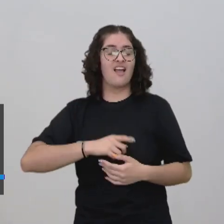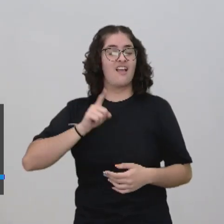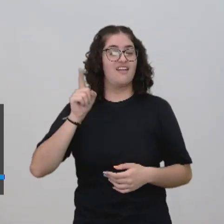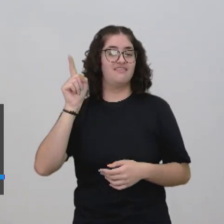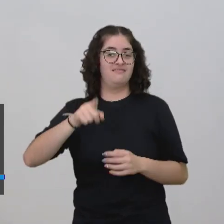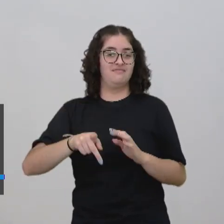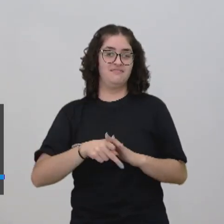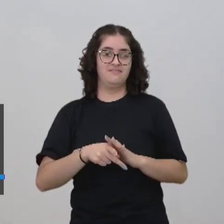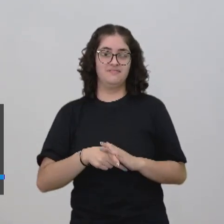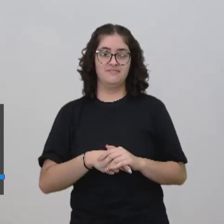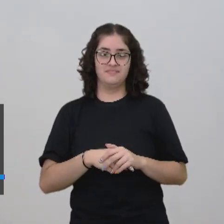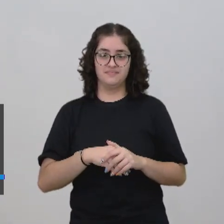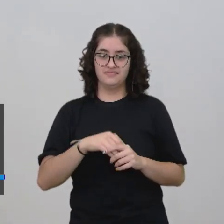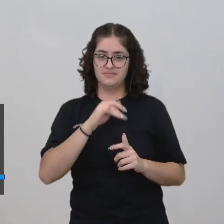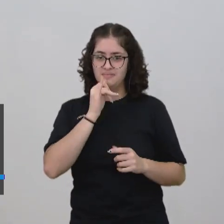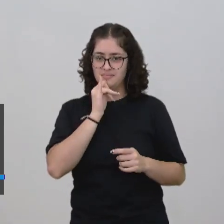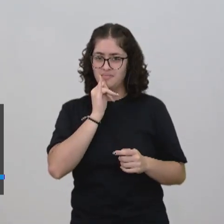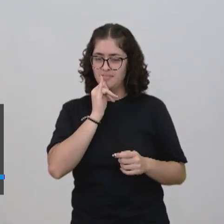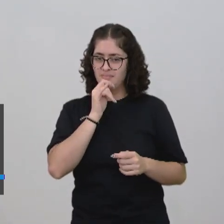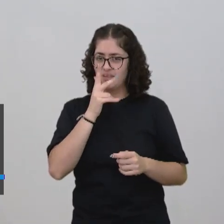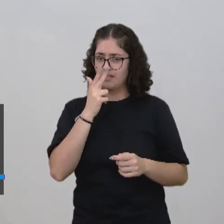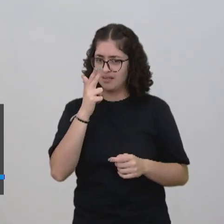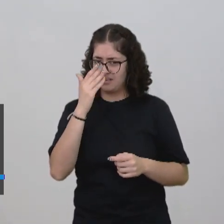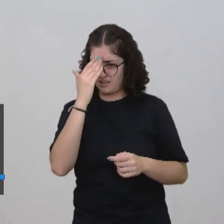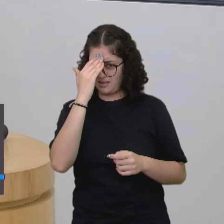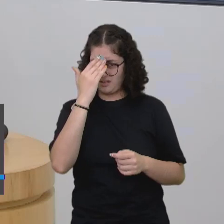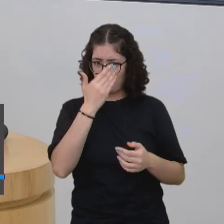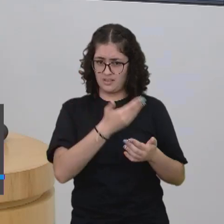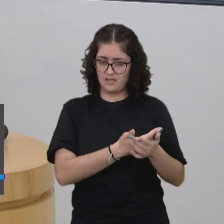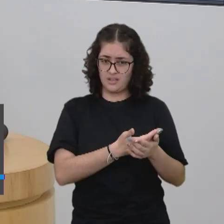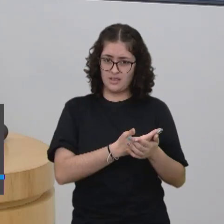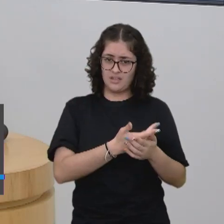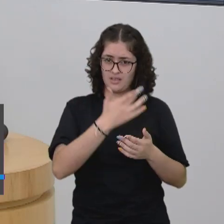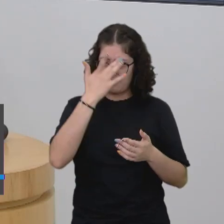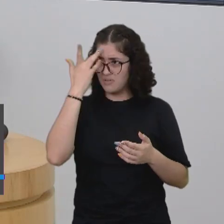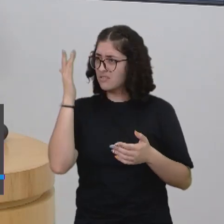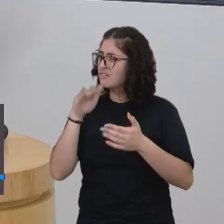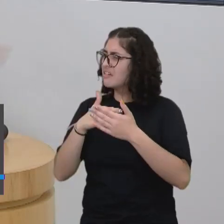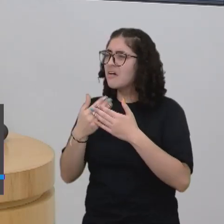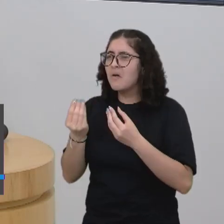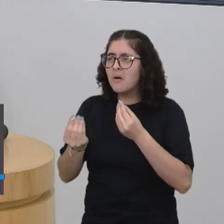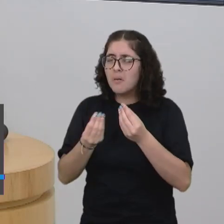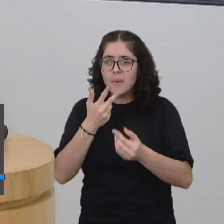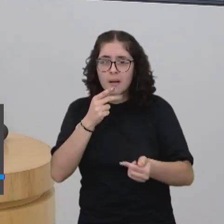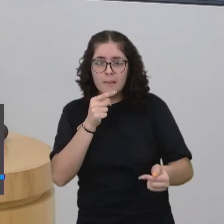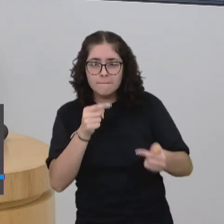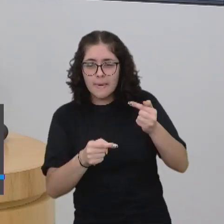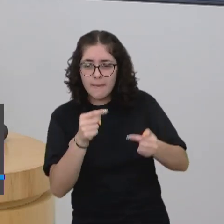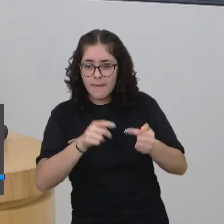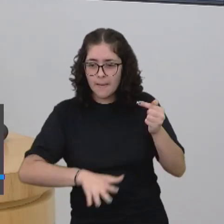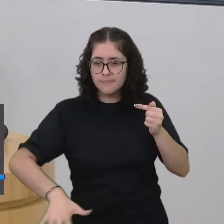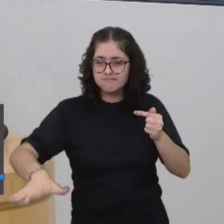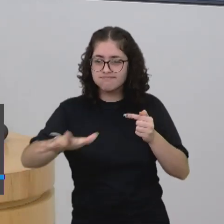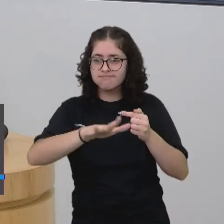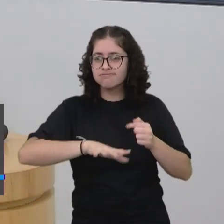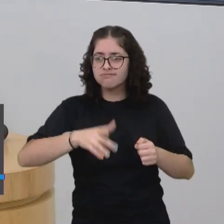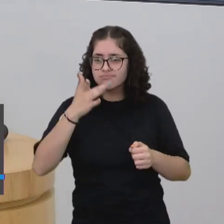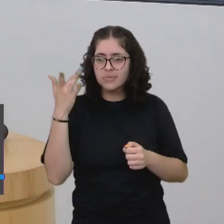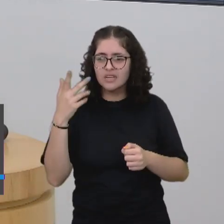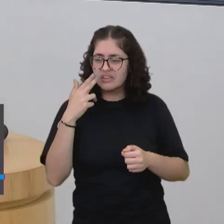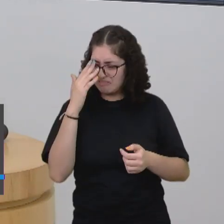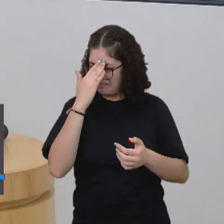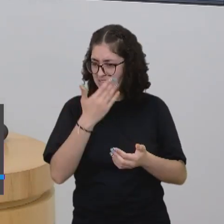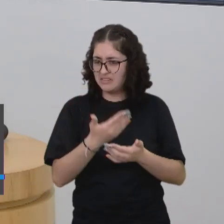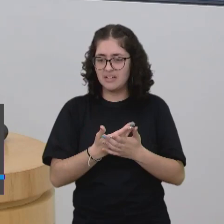pirâmide. Você começa a deixar de acreditar, você gera descrença em outras pessoas num ciclo vicioso, até que ninguém mais